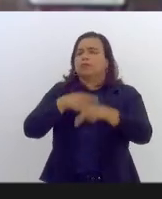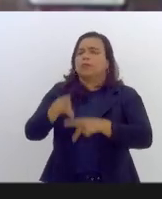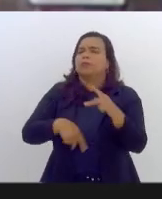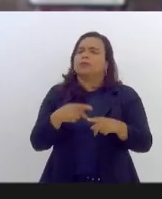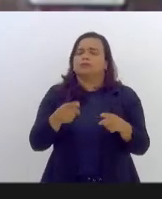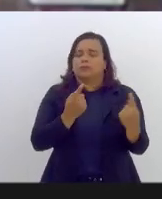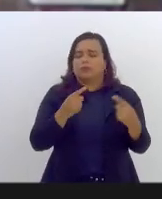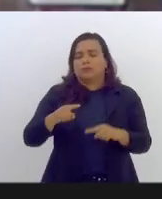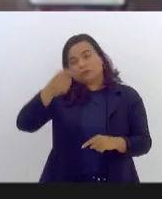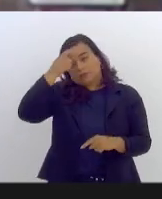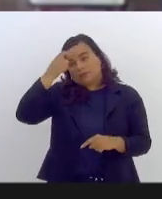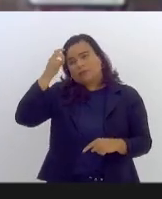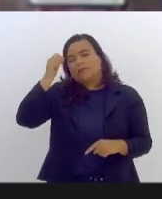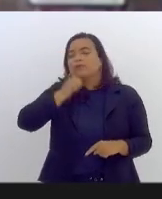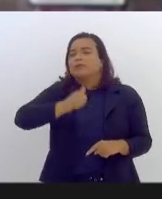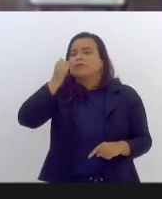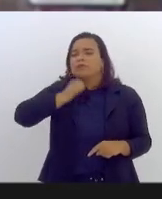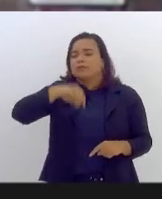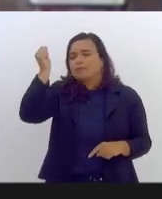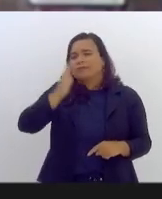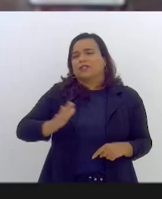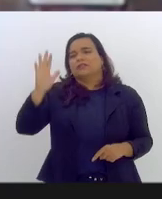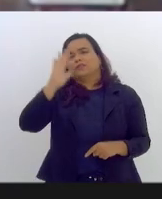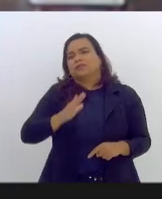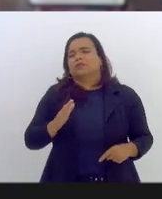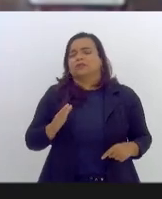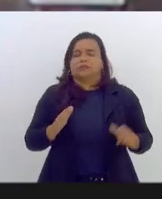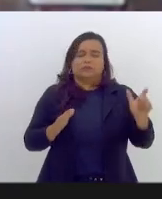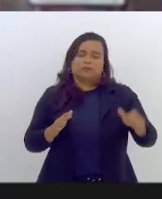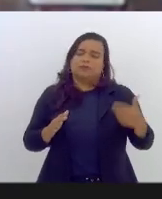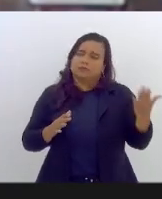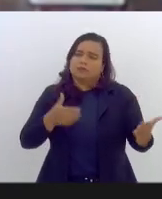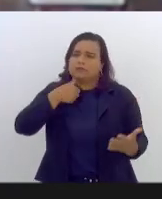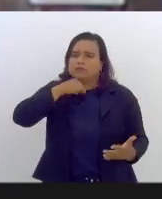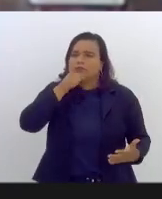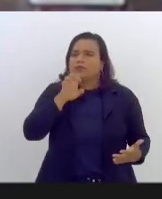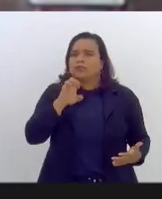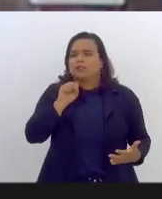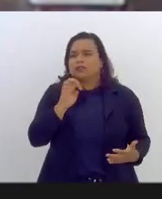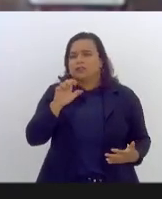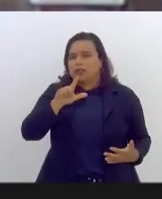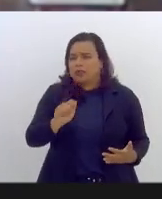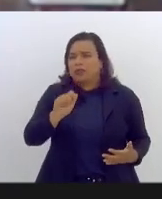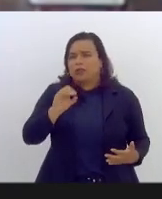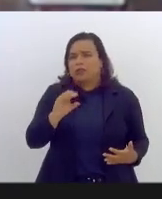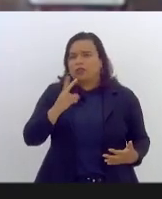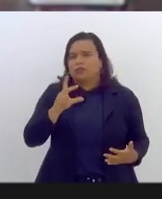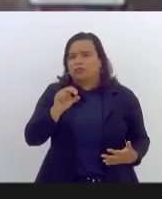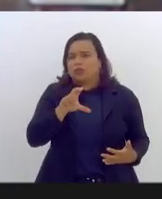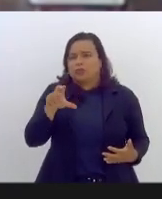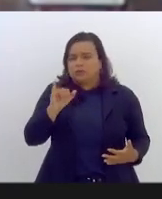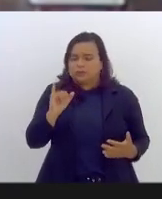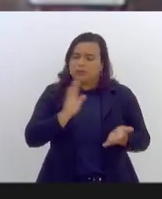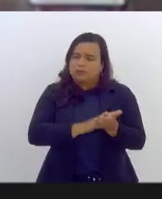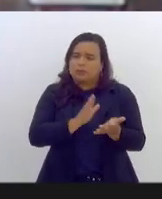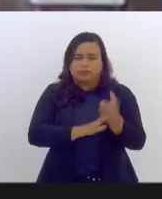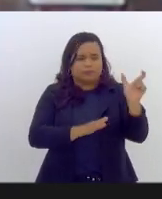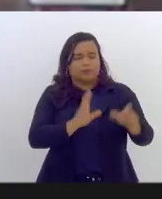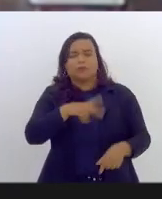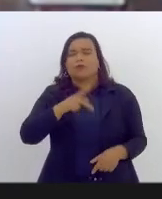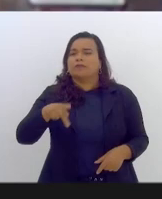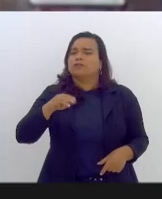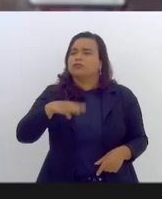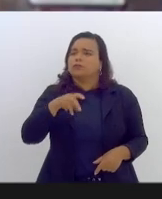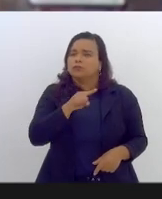uma grande brasileira, da grande brasileira que foi Mãe Estela de Oxóssi. Parabéns ao professor Muniz, parabéns